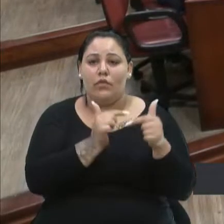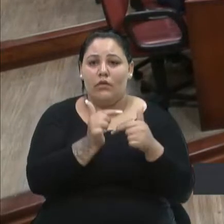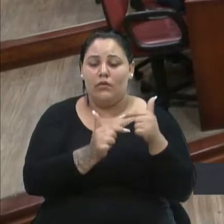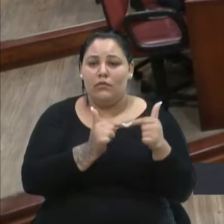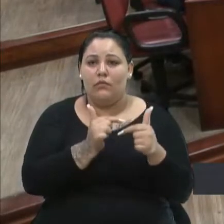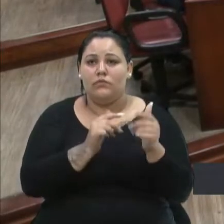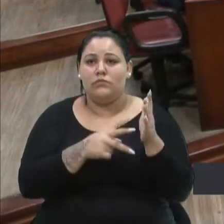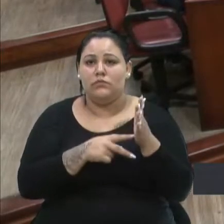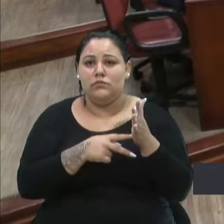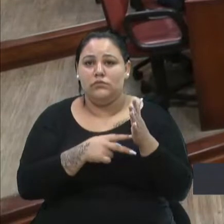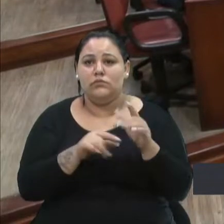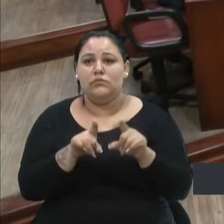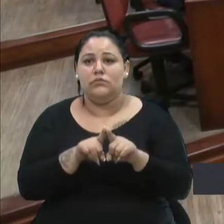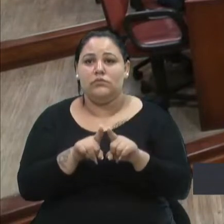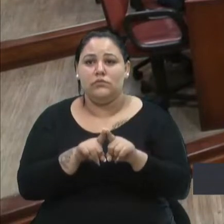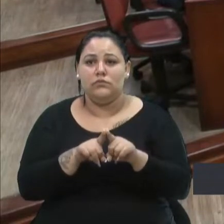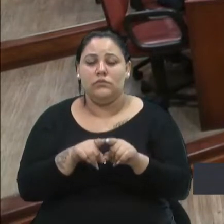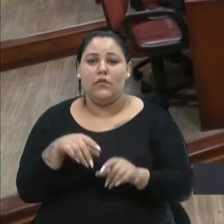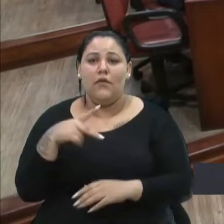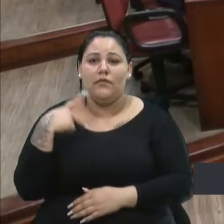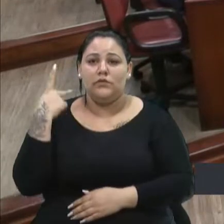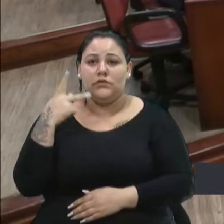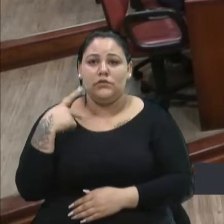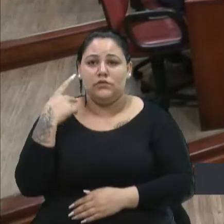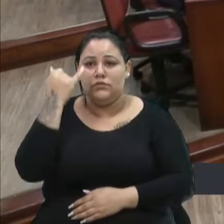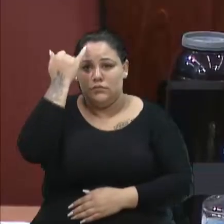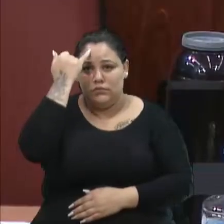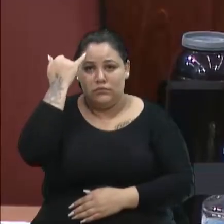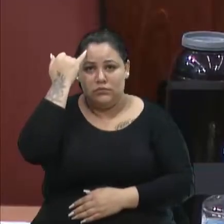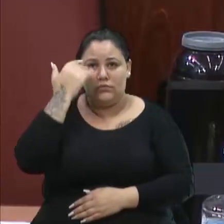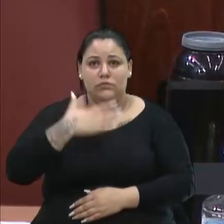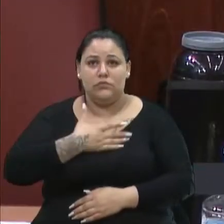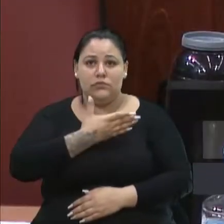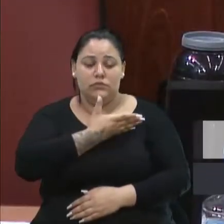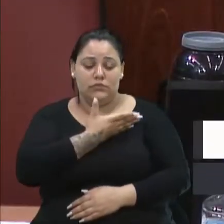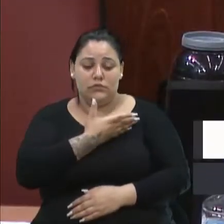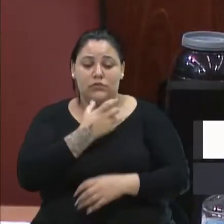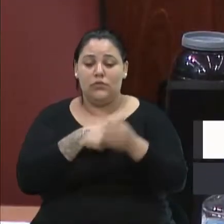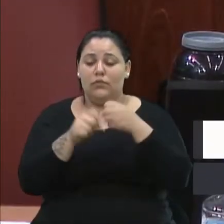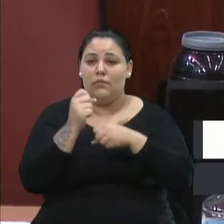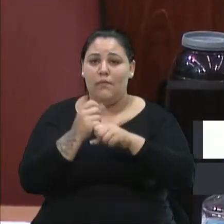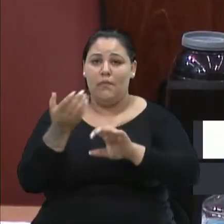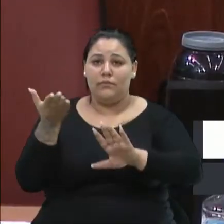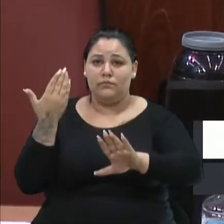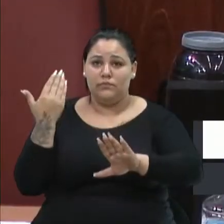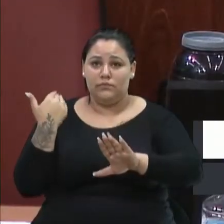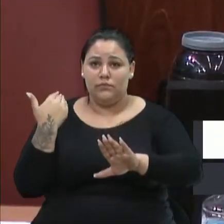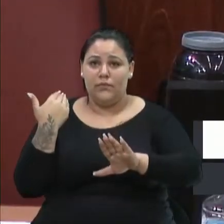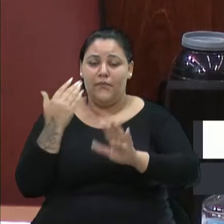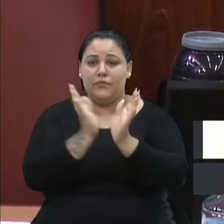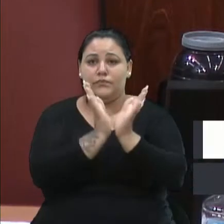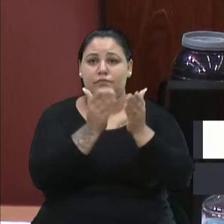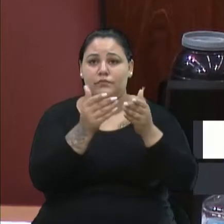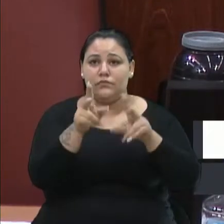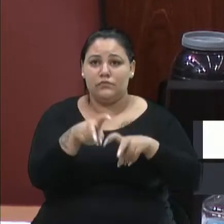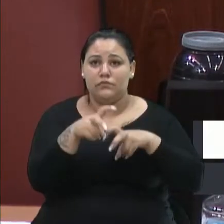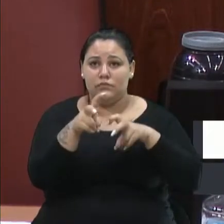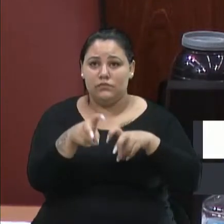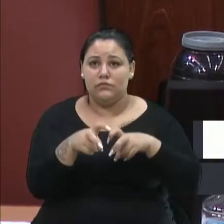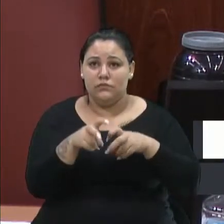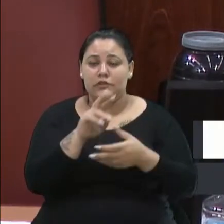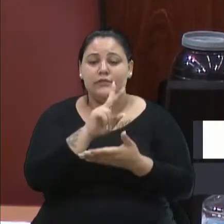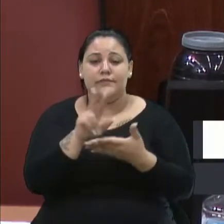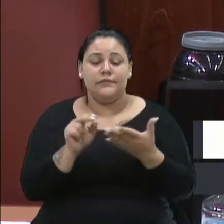sindicato. Vereador Velocino, meu amigo. O ano passado era presidente da Comissão da Agricultura e várias vezes